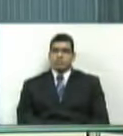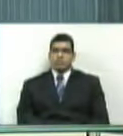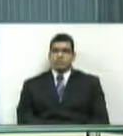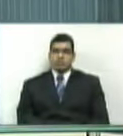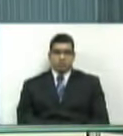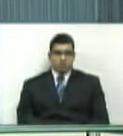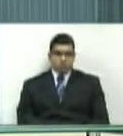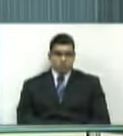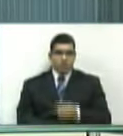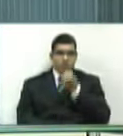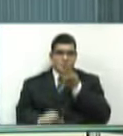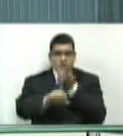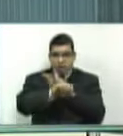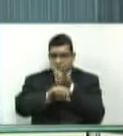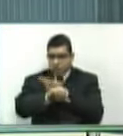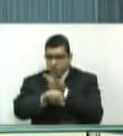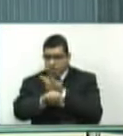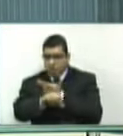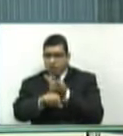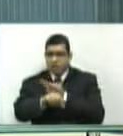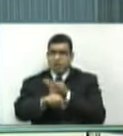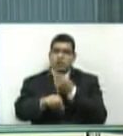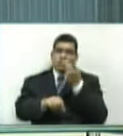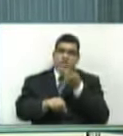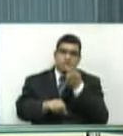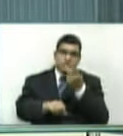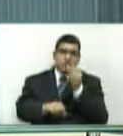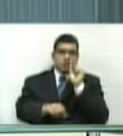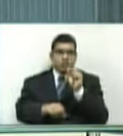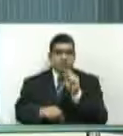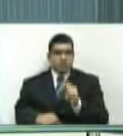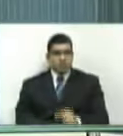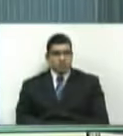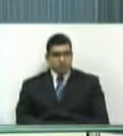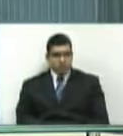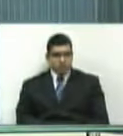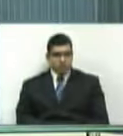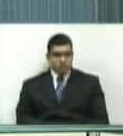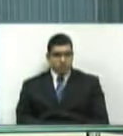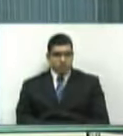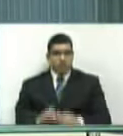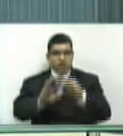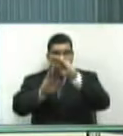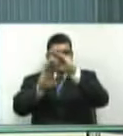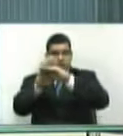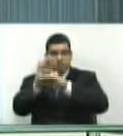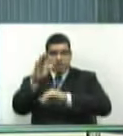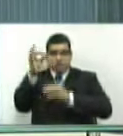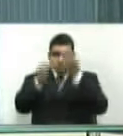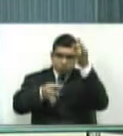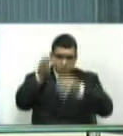a Procuradoria recorre de vários processos,